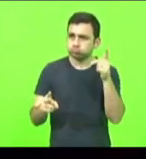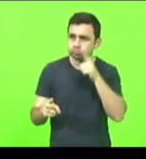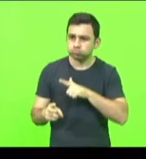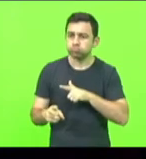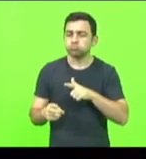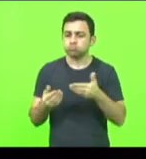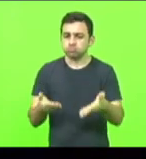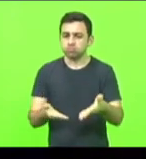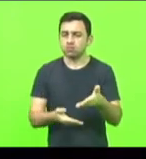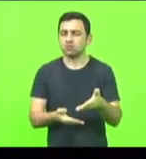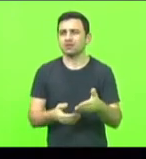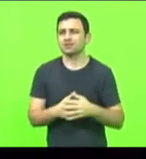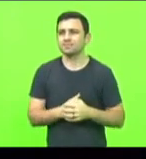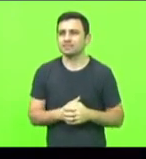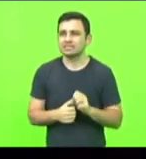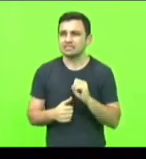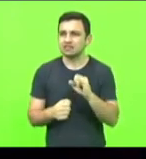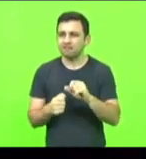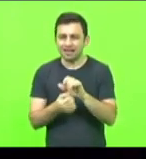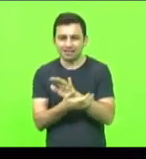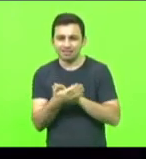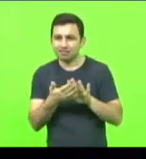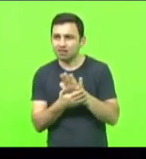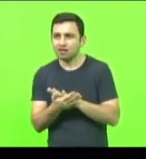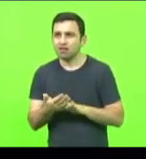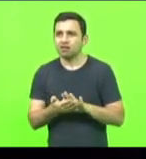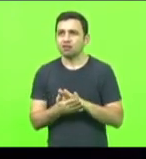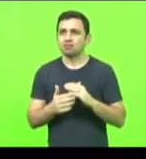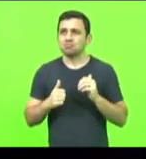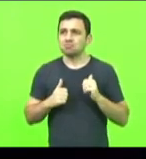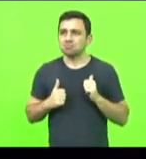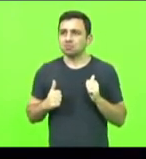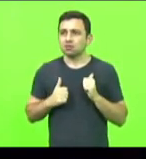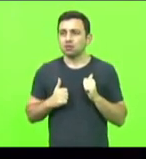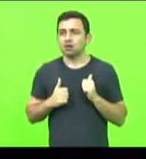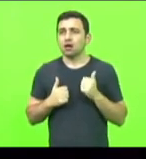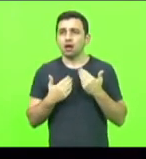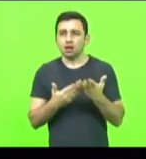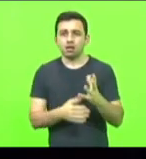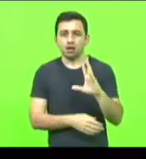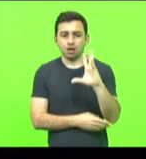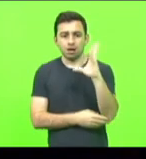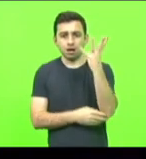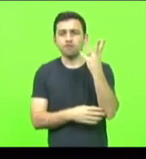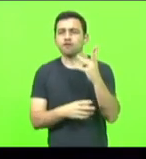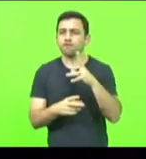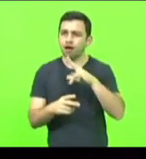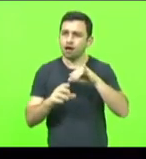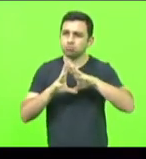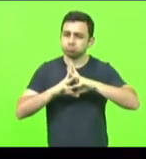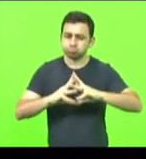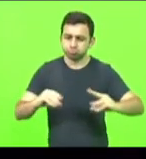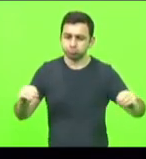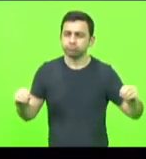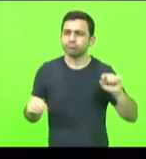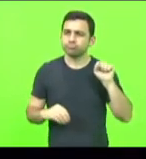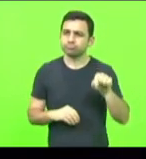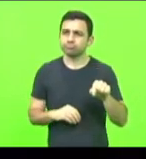porque se nada fizermos, certamente que a espécie, aí sim, ela